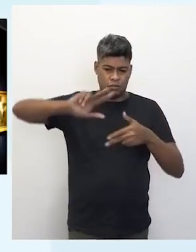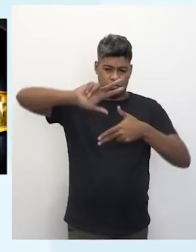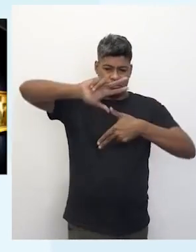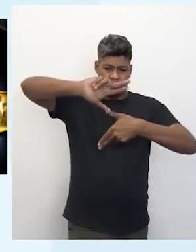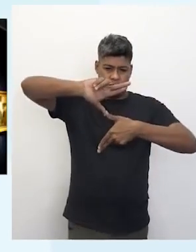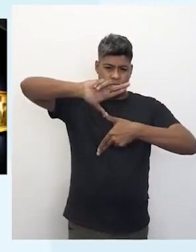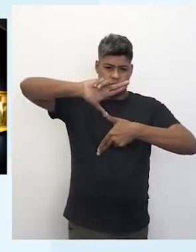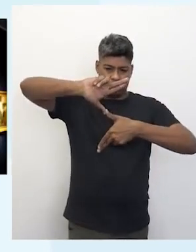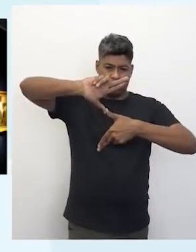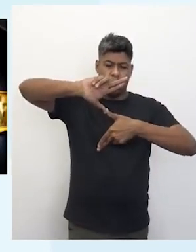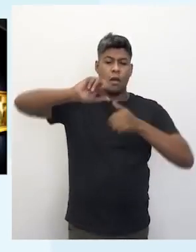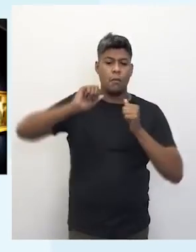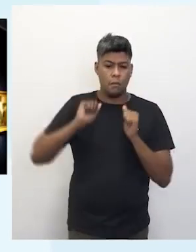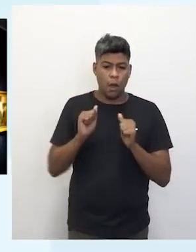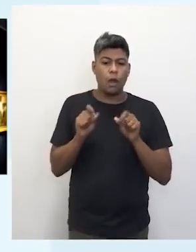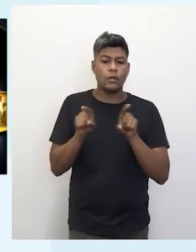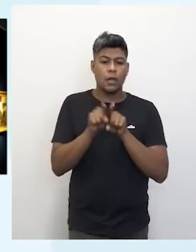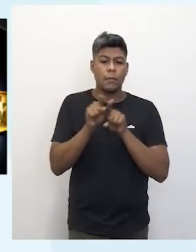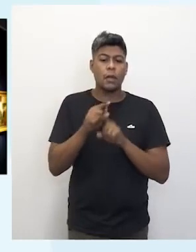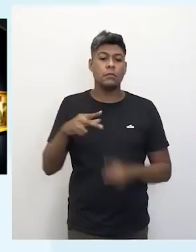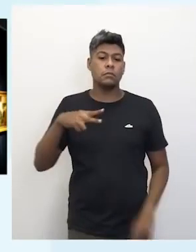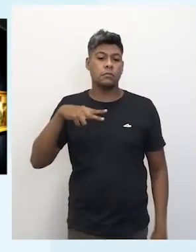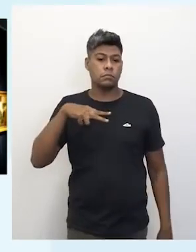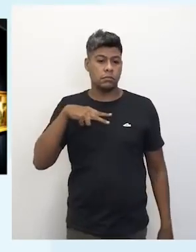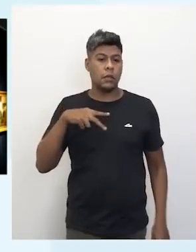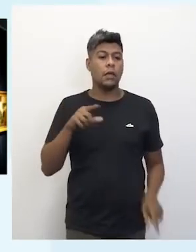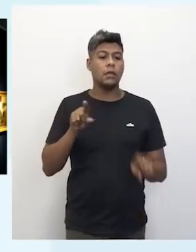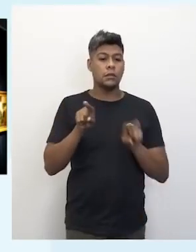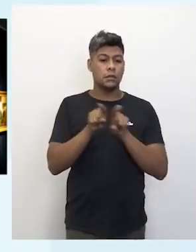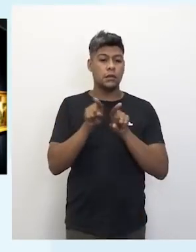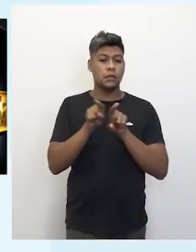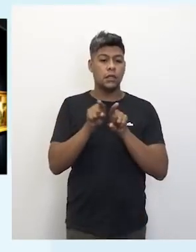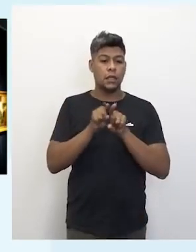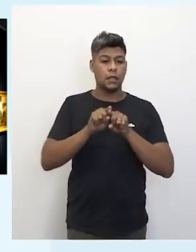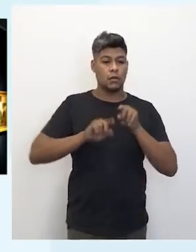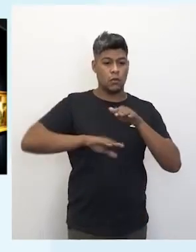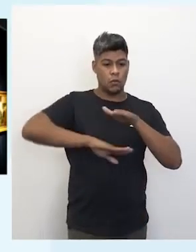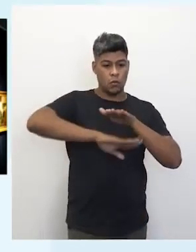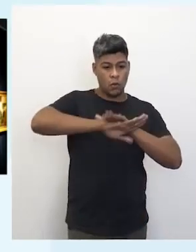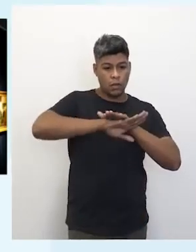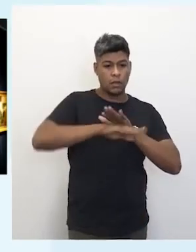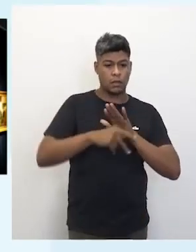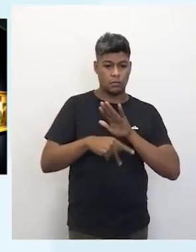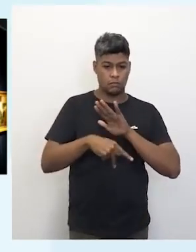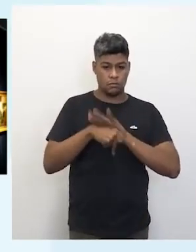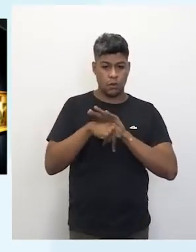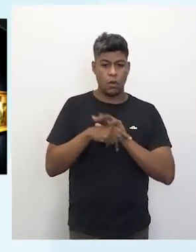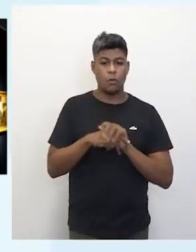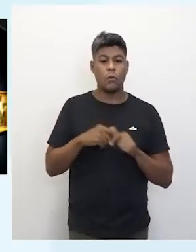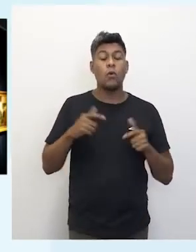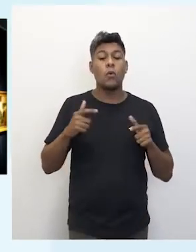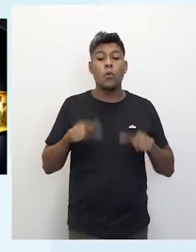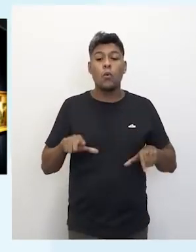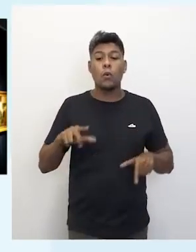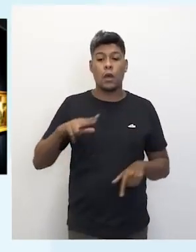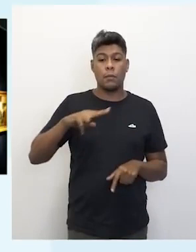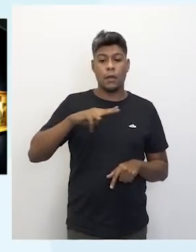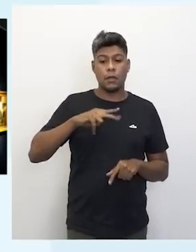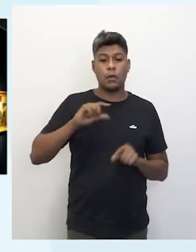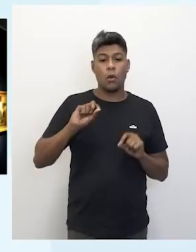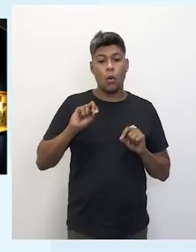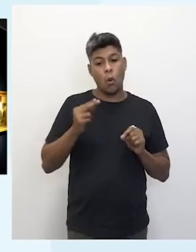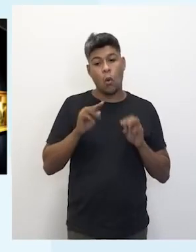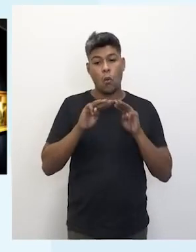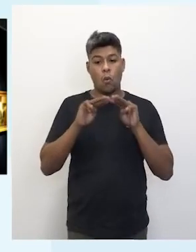ela pode ser privada. A partir do momento em que eu tenho ela guardada, reservada para mim numa coleção particular, ou ela está dentro de